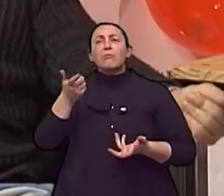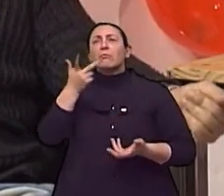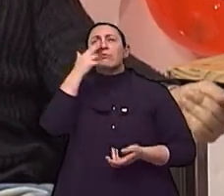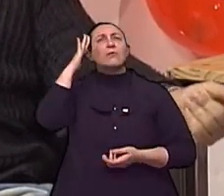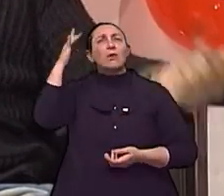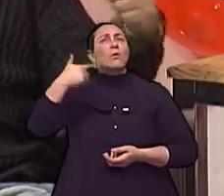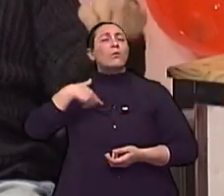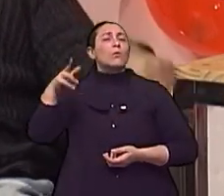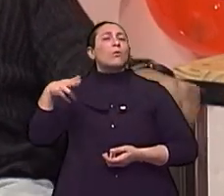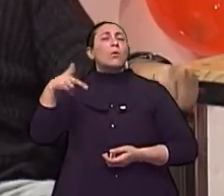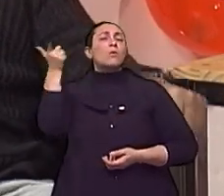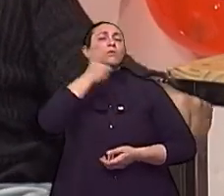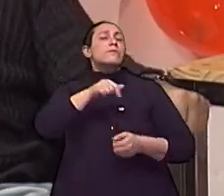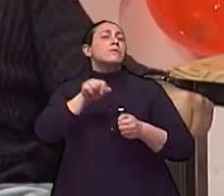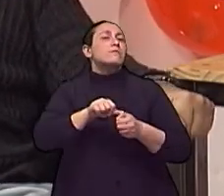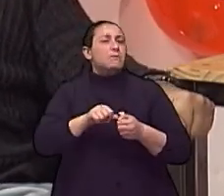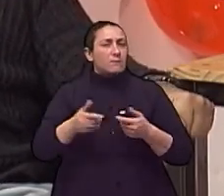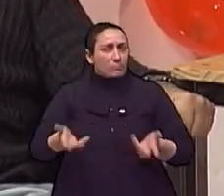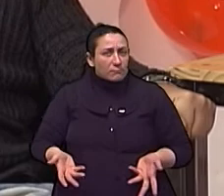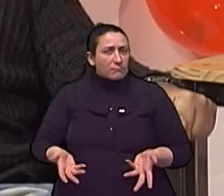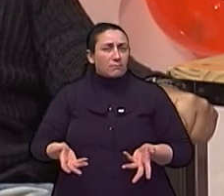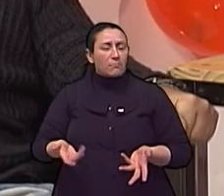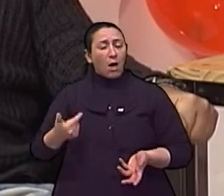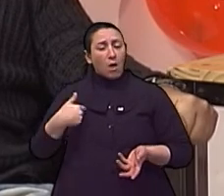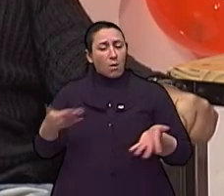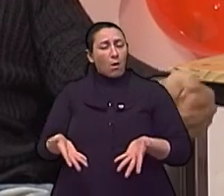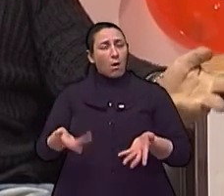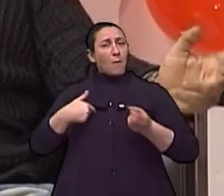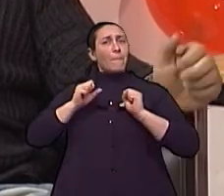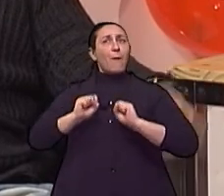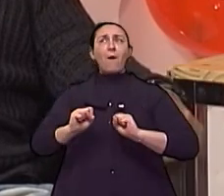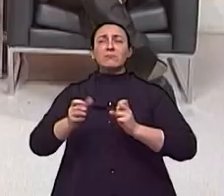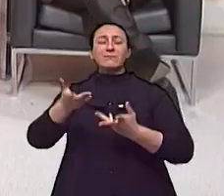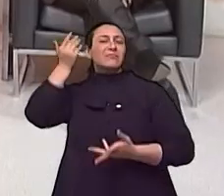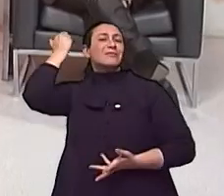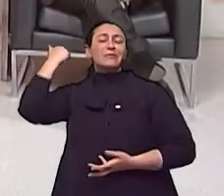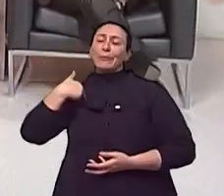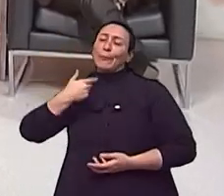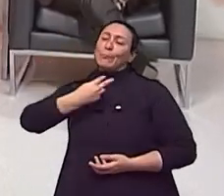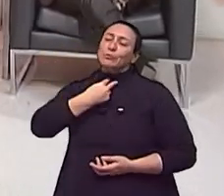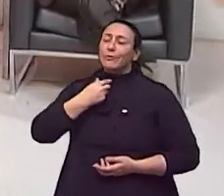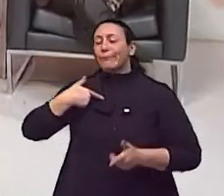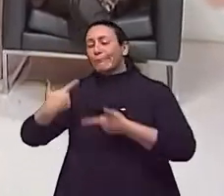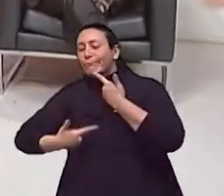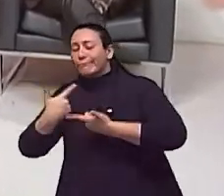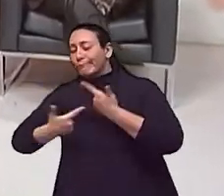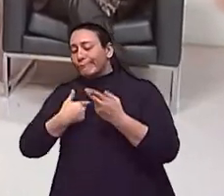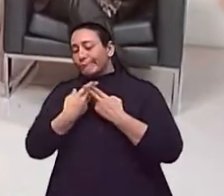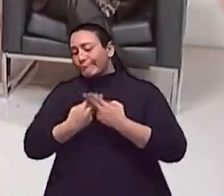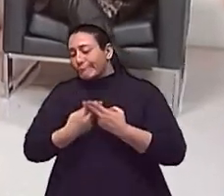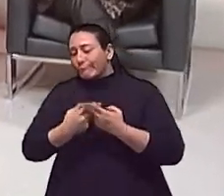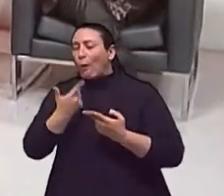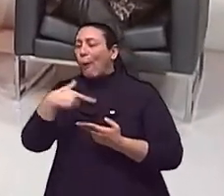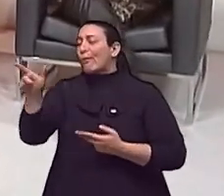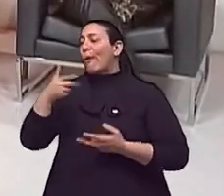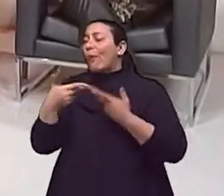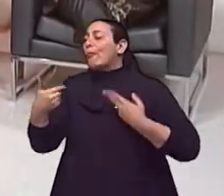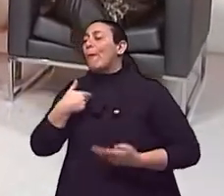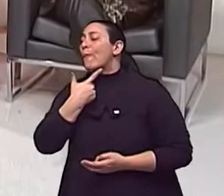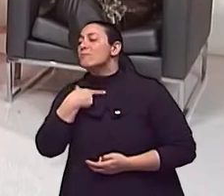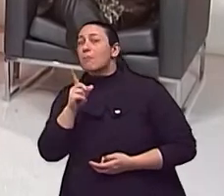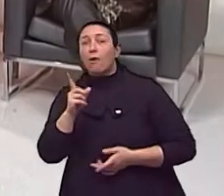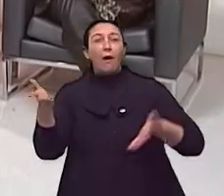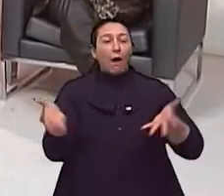consegui fazer e agora eu posso né Nádia etária Nessa idade ele a sensação observaveis